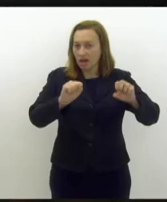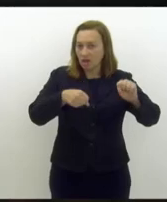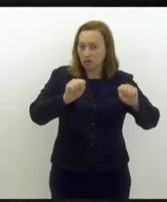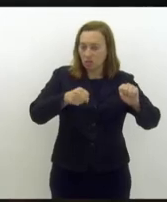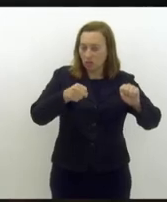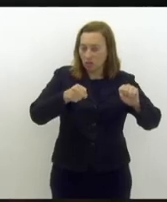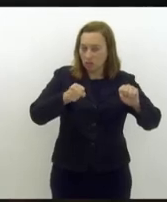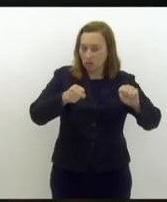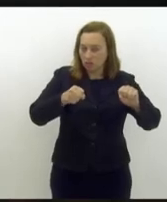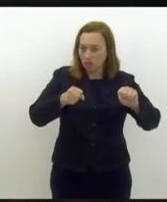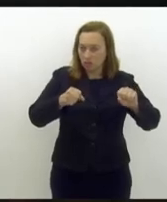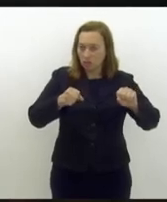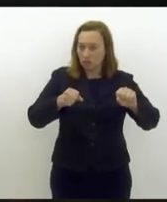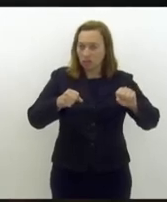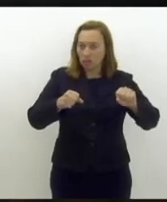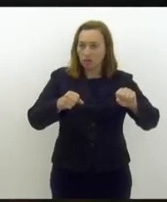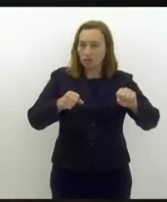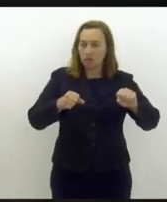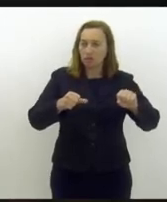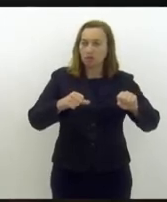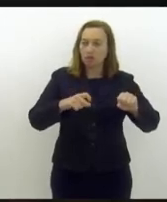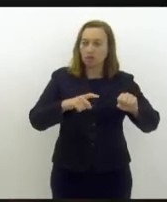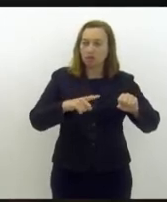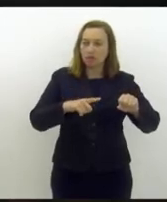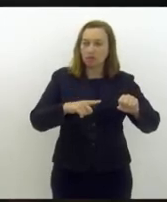portarem equipamentos de micro